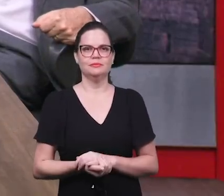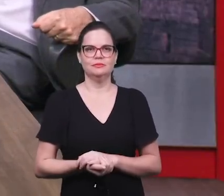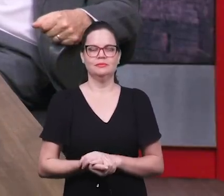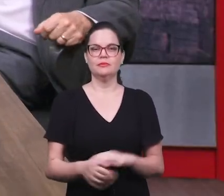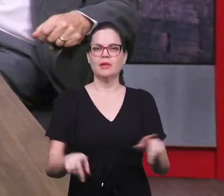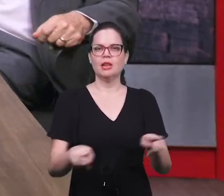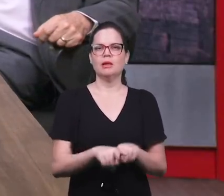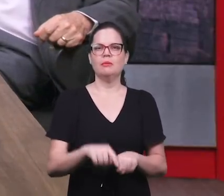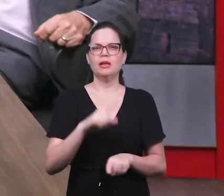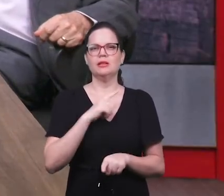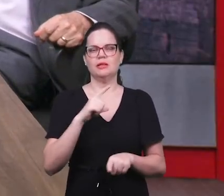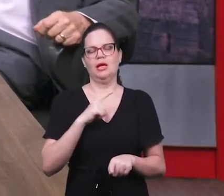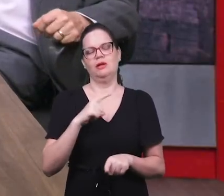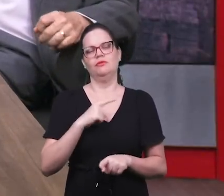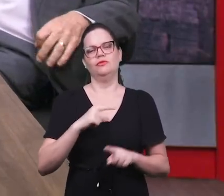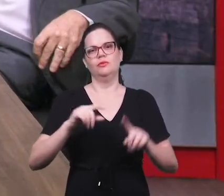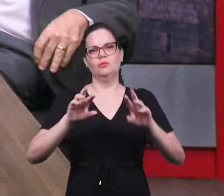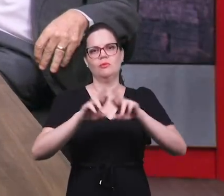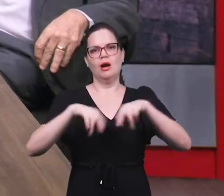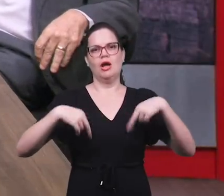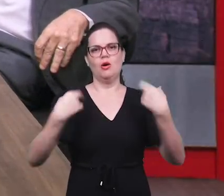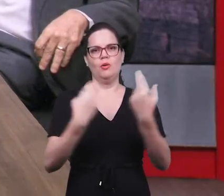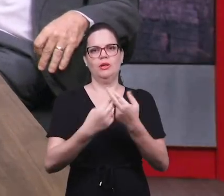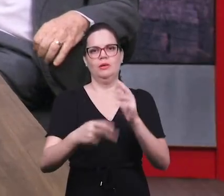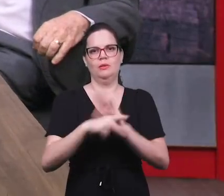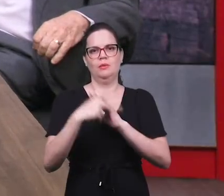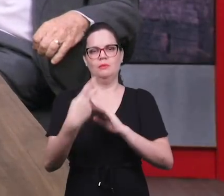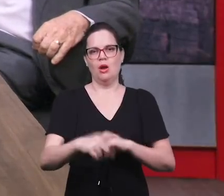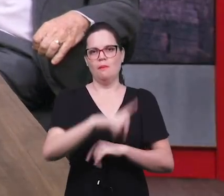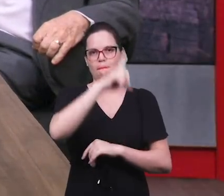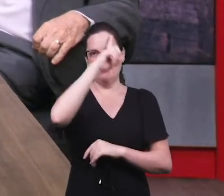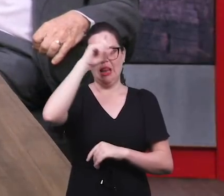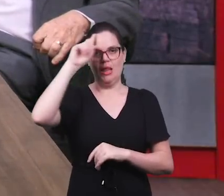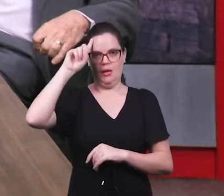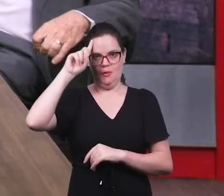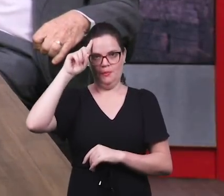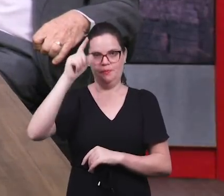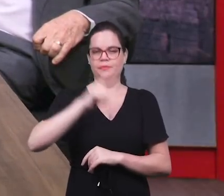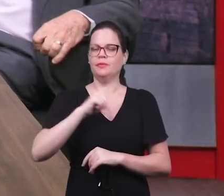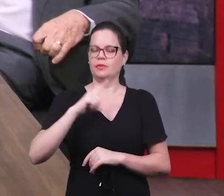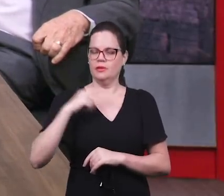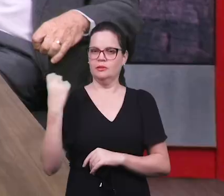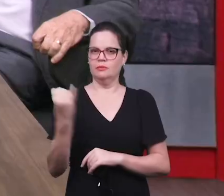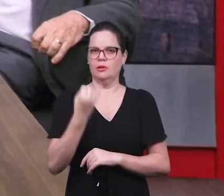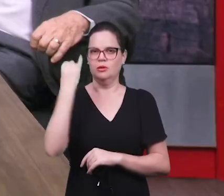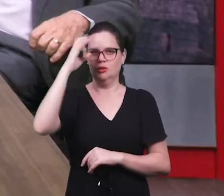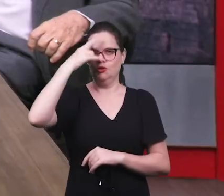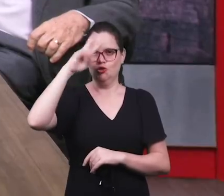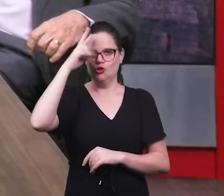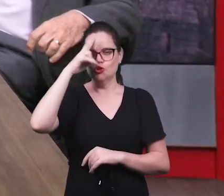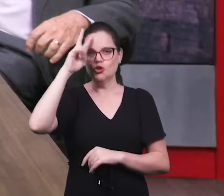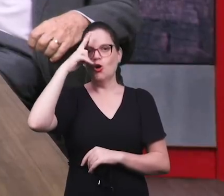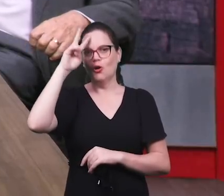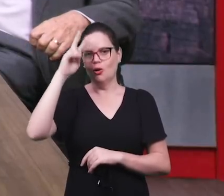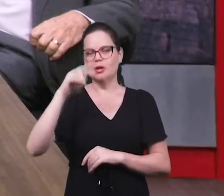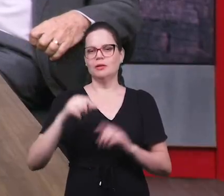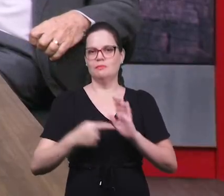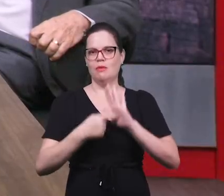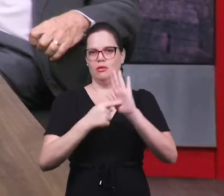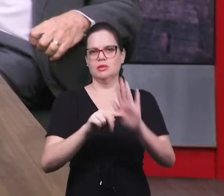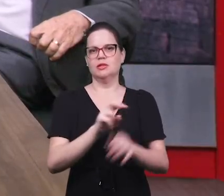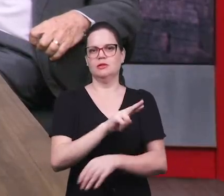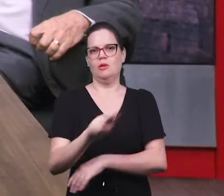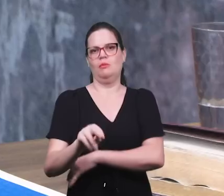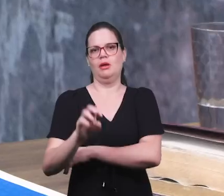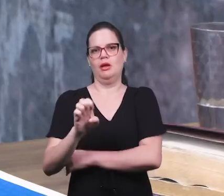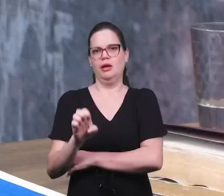Milão, ele é muito importante na história, ele é muito estudado, ele é um divisor de águas, e como foi muito